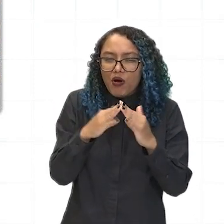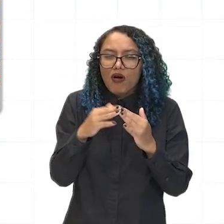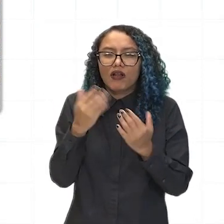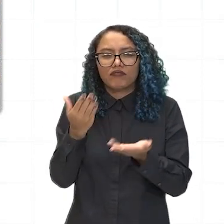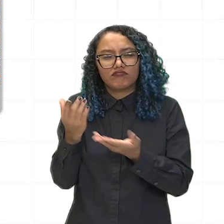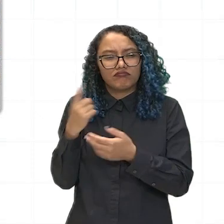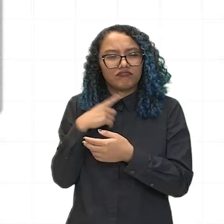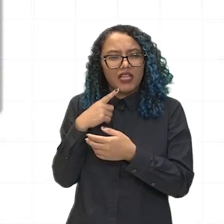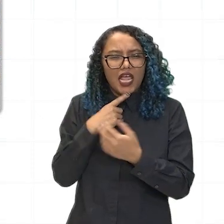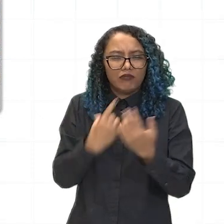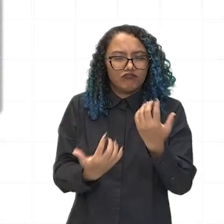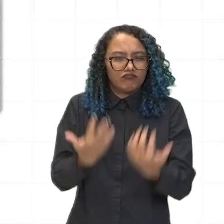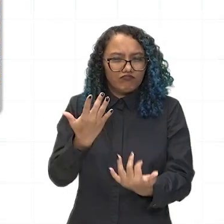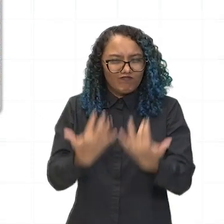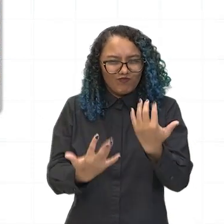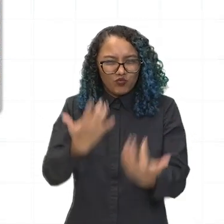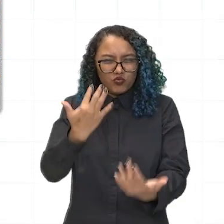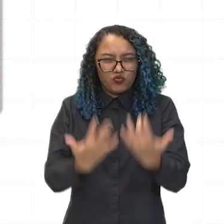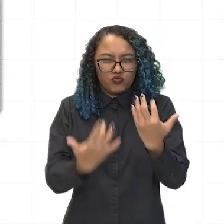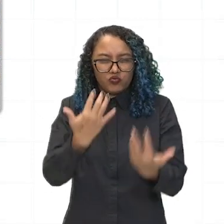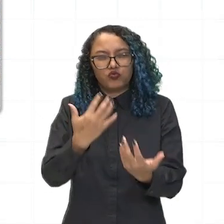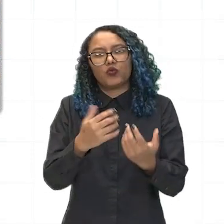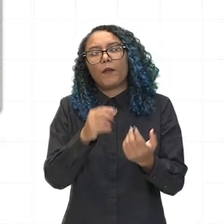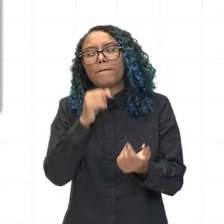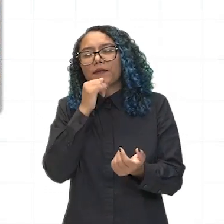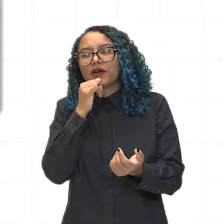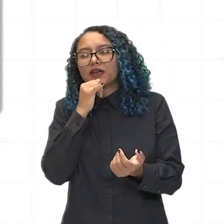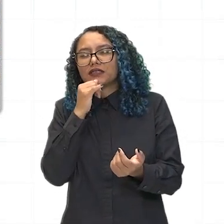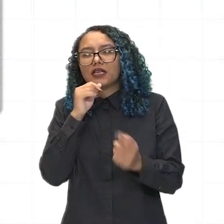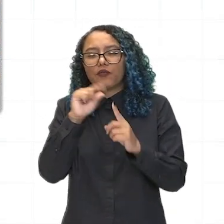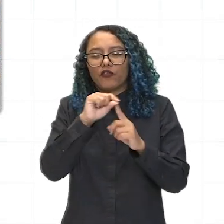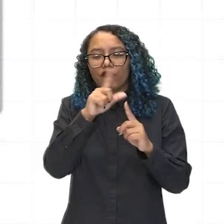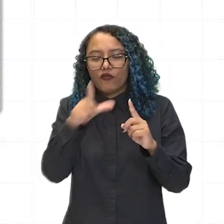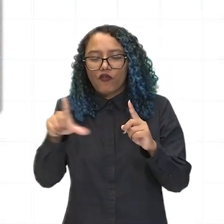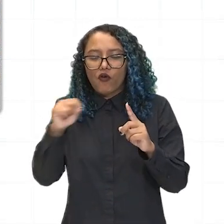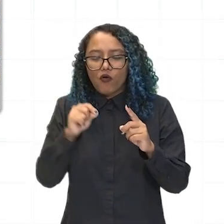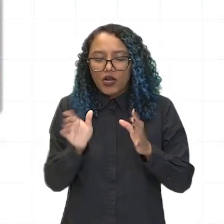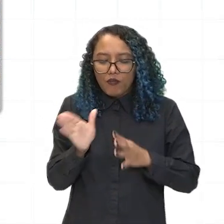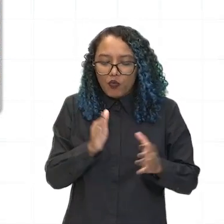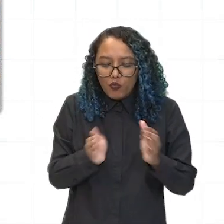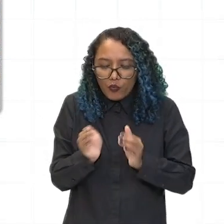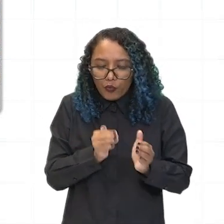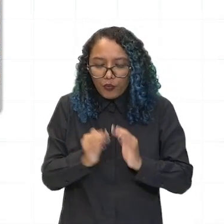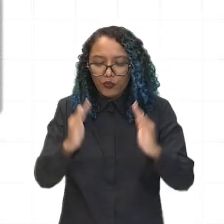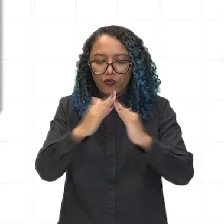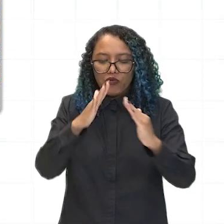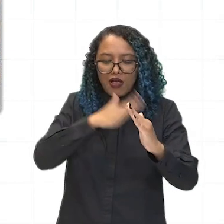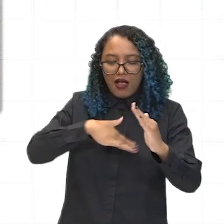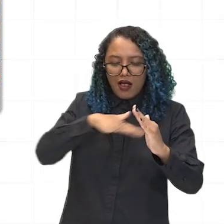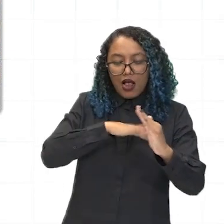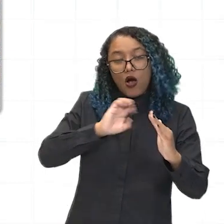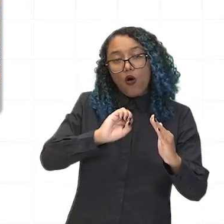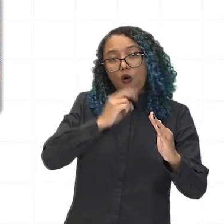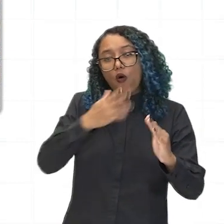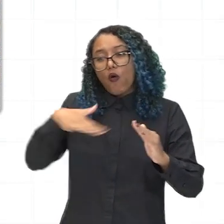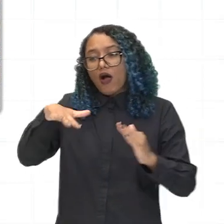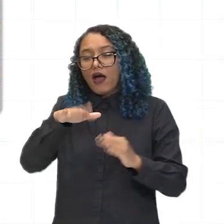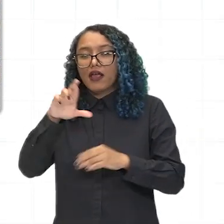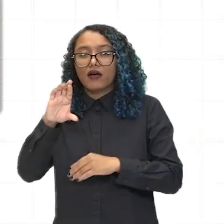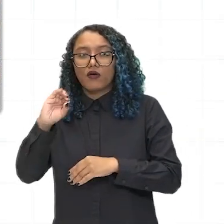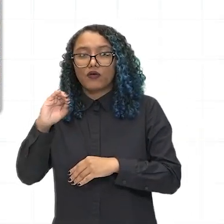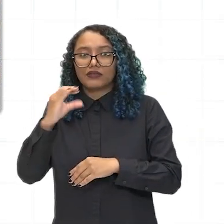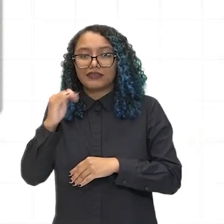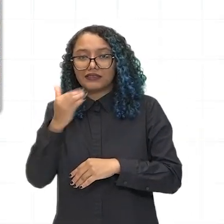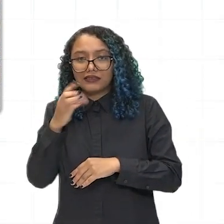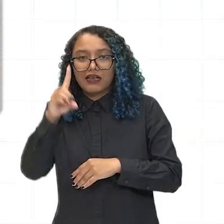queimadas causadas ou por a queima de folhas no fundo do quintal, ou por queima de roçado para